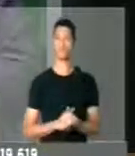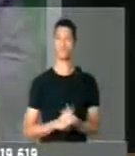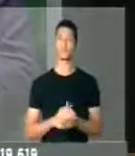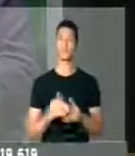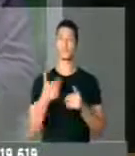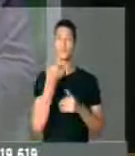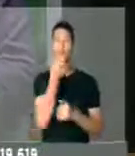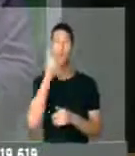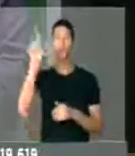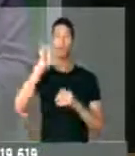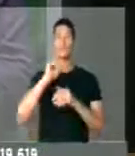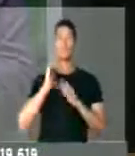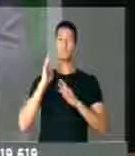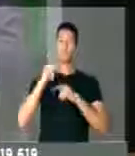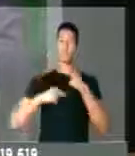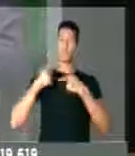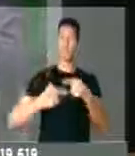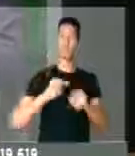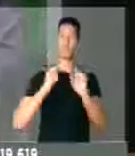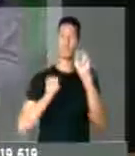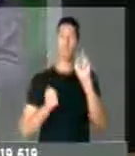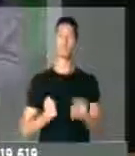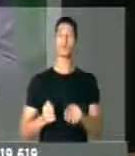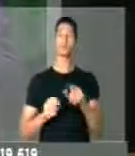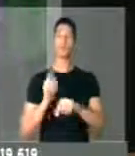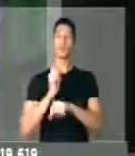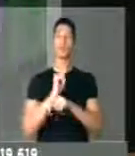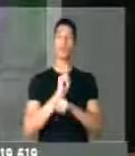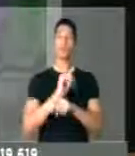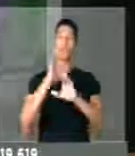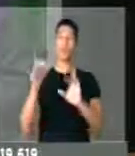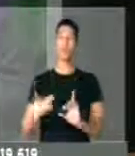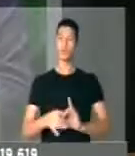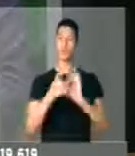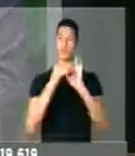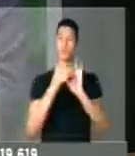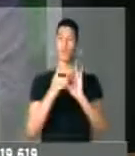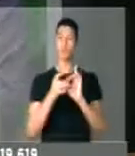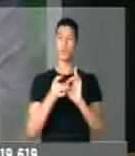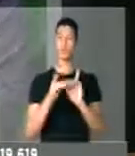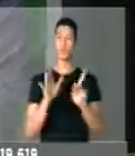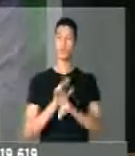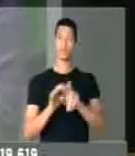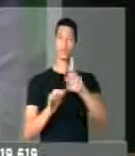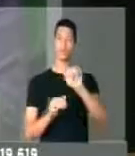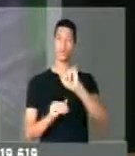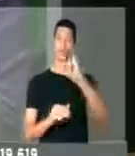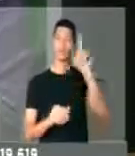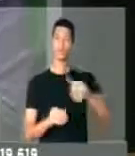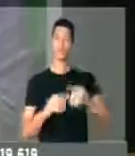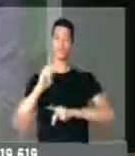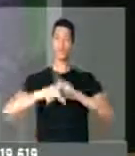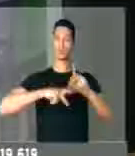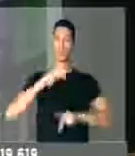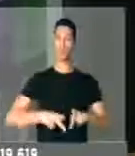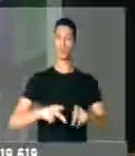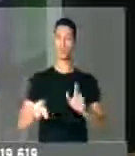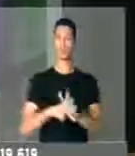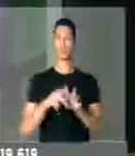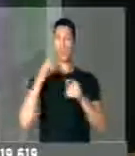passar a outras gerações do que é uma gestão vinculada às raízes do povo, a